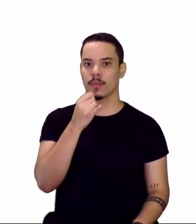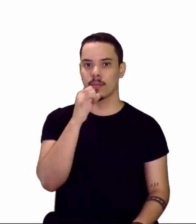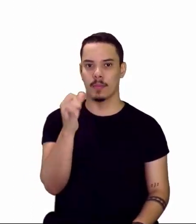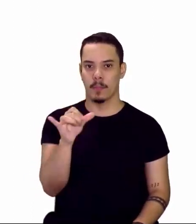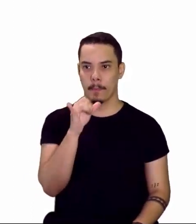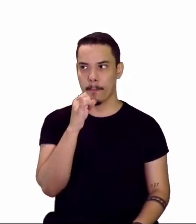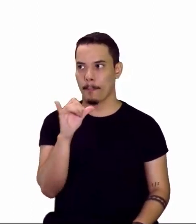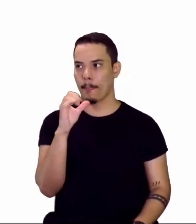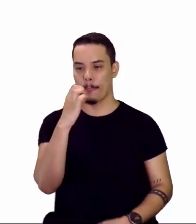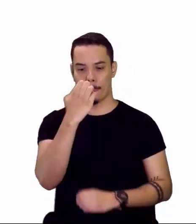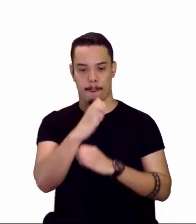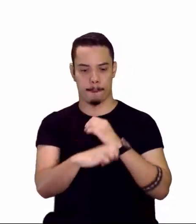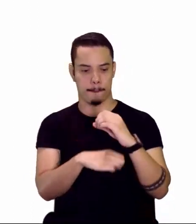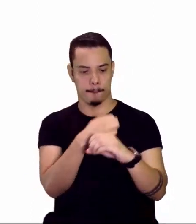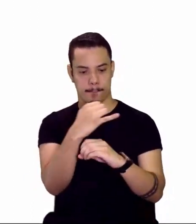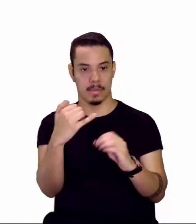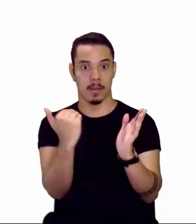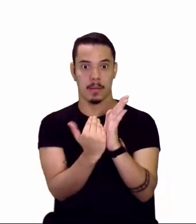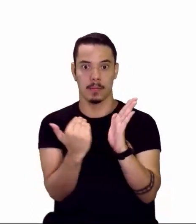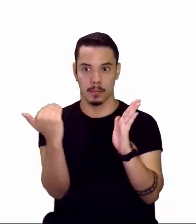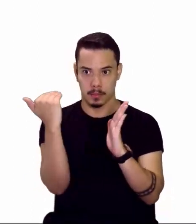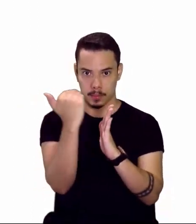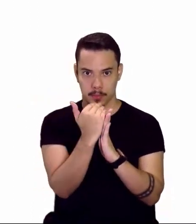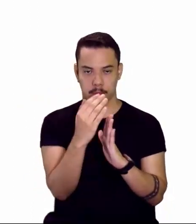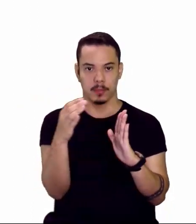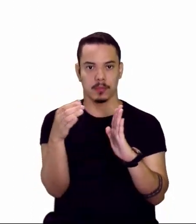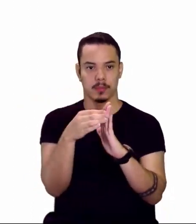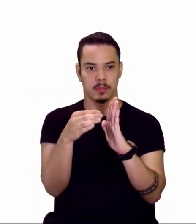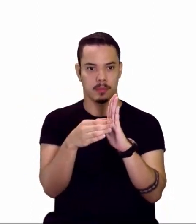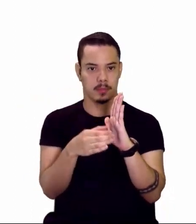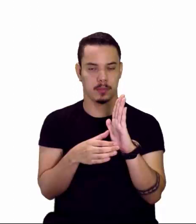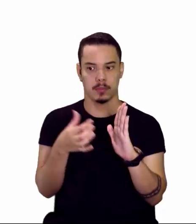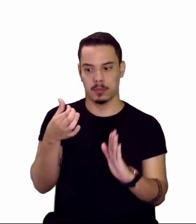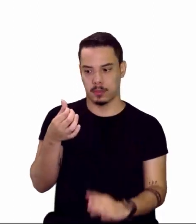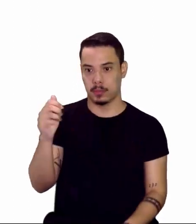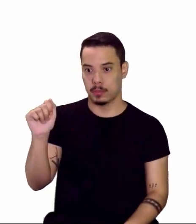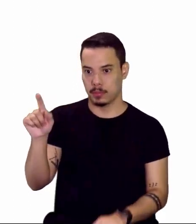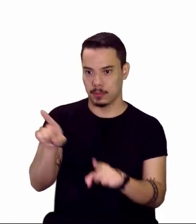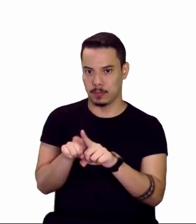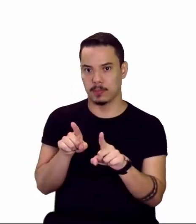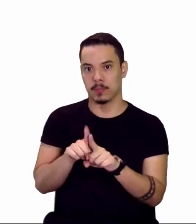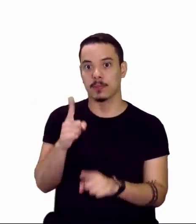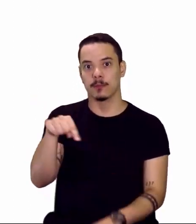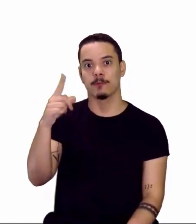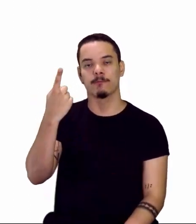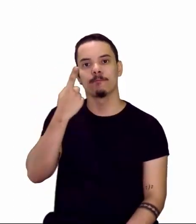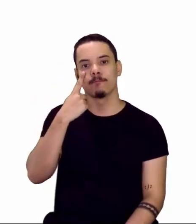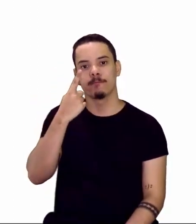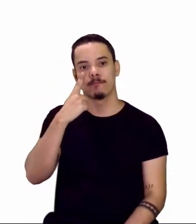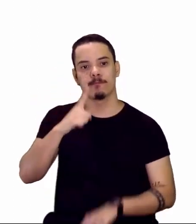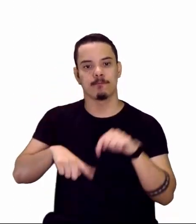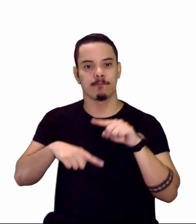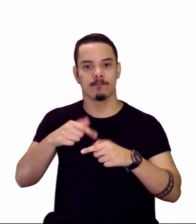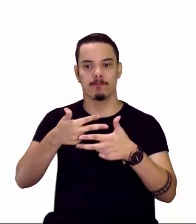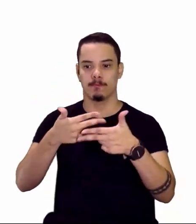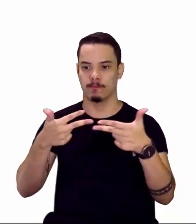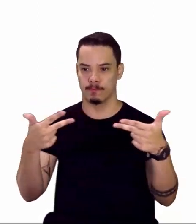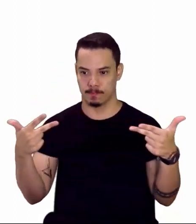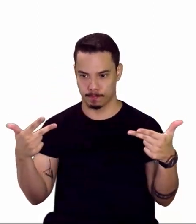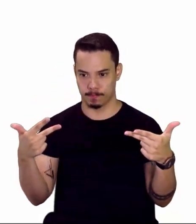oxigênio é maior. E na família 6A, se você observar os elementos, oxigênio e